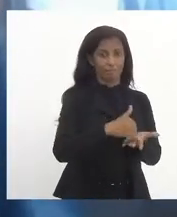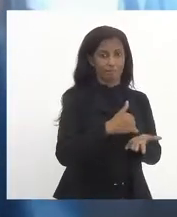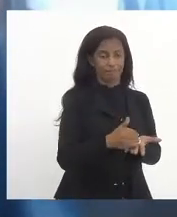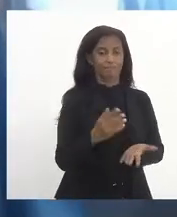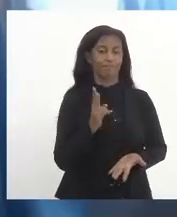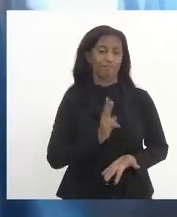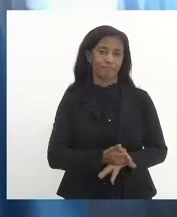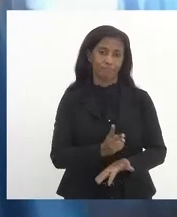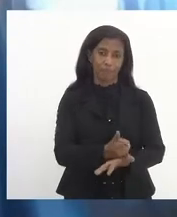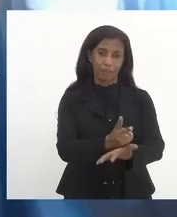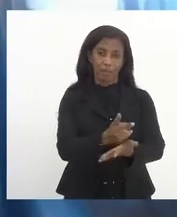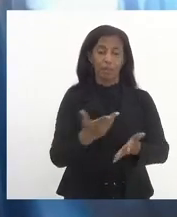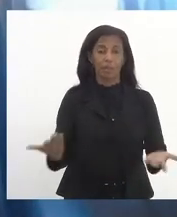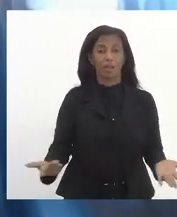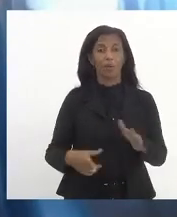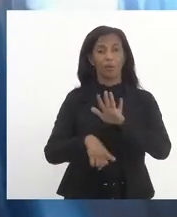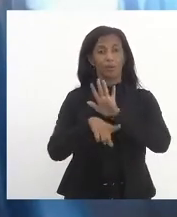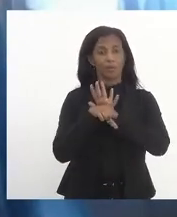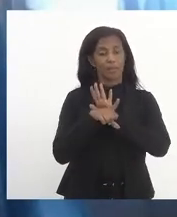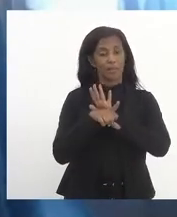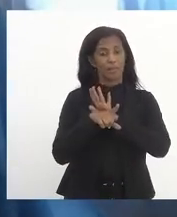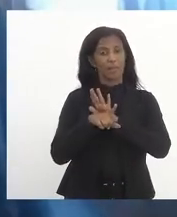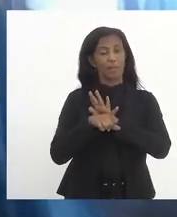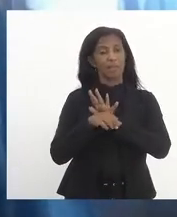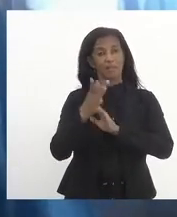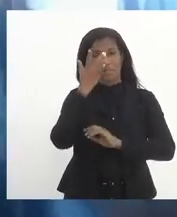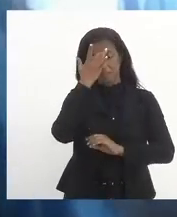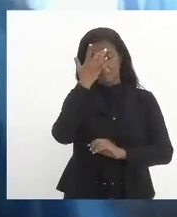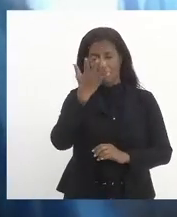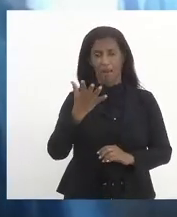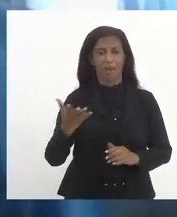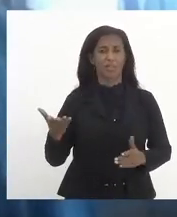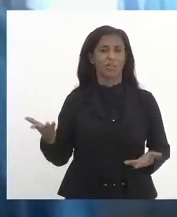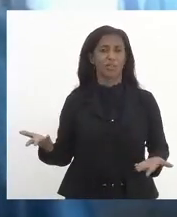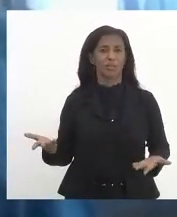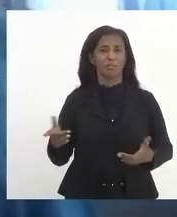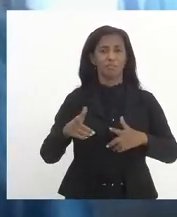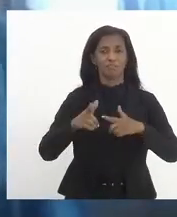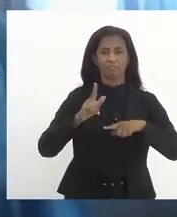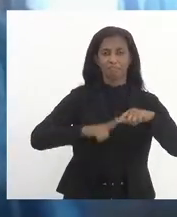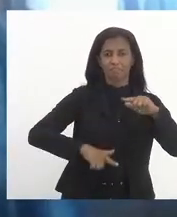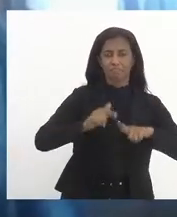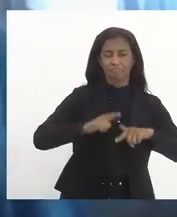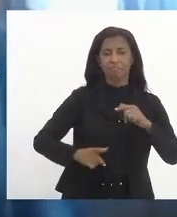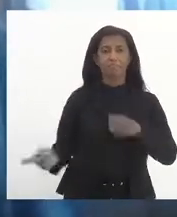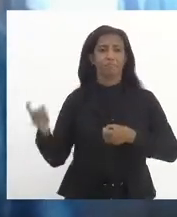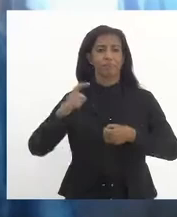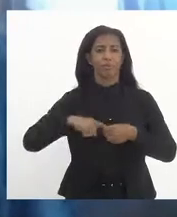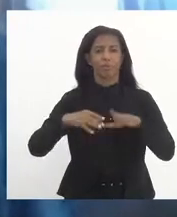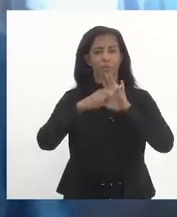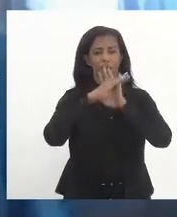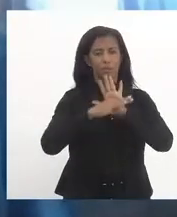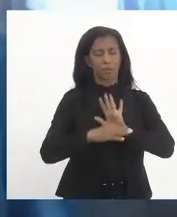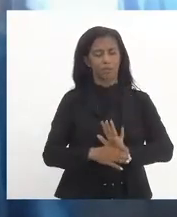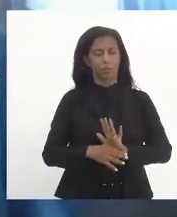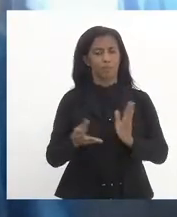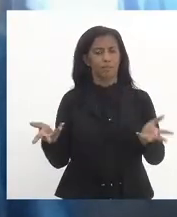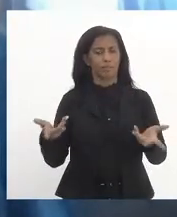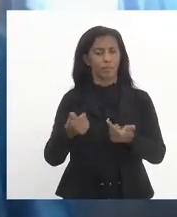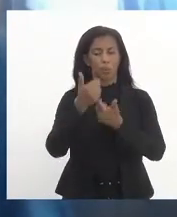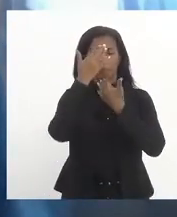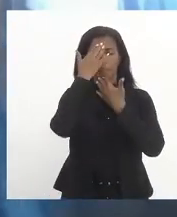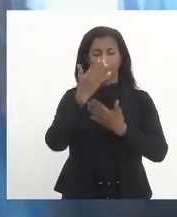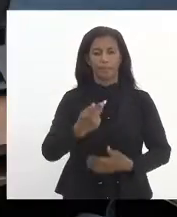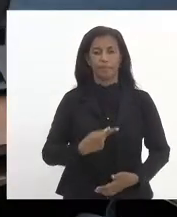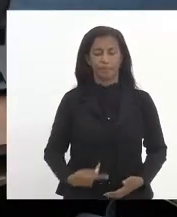e agora, com essa lei, seguramente vai ter mais instrumentos para retomar esse programa de sucesso. Obrigado,